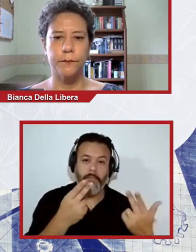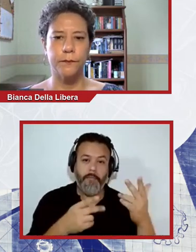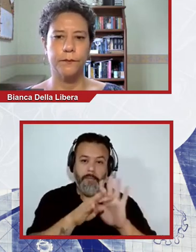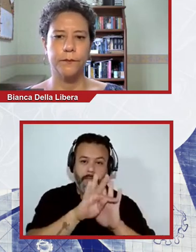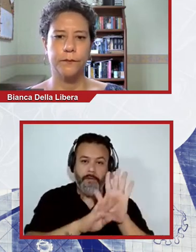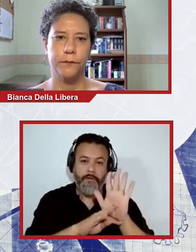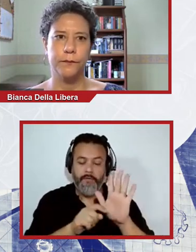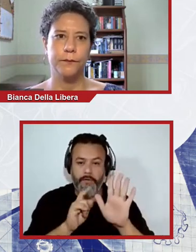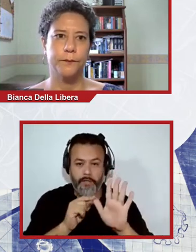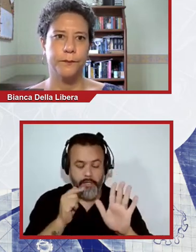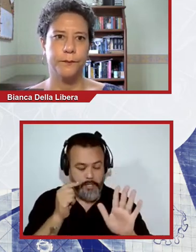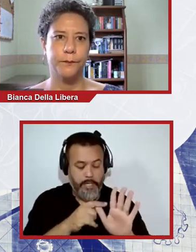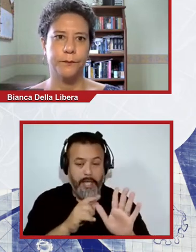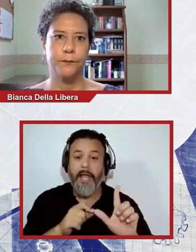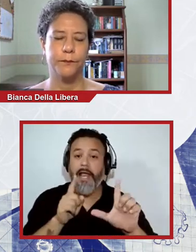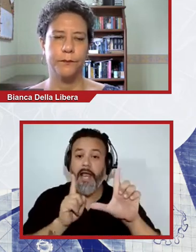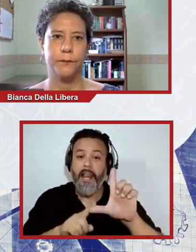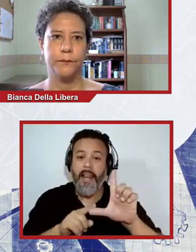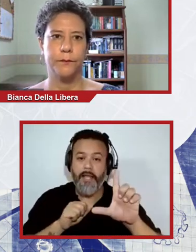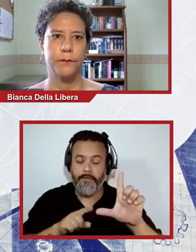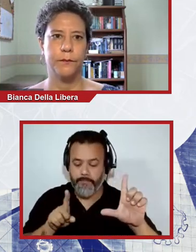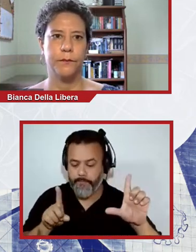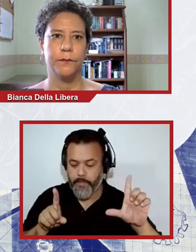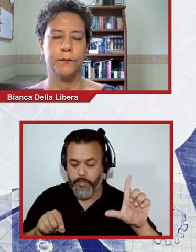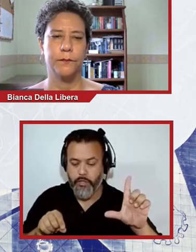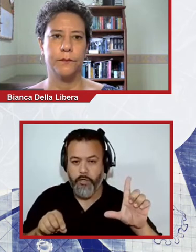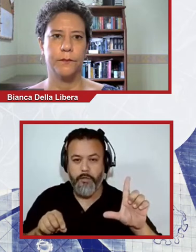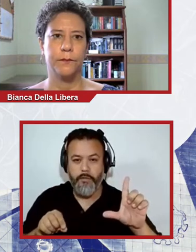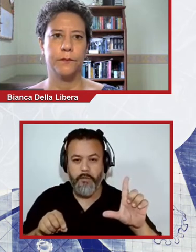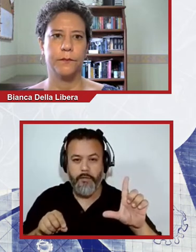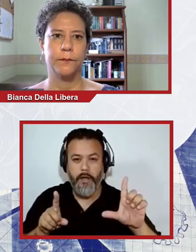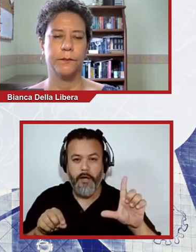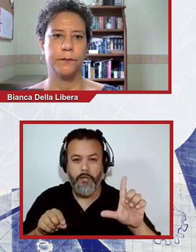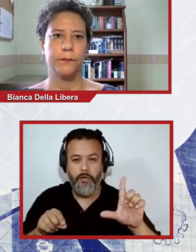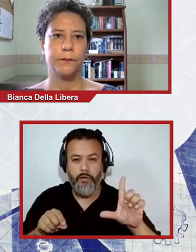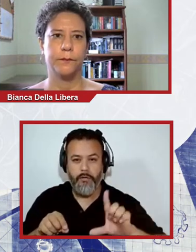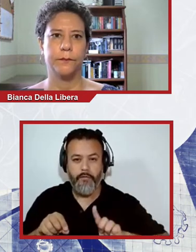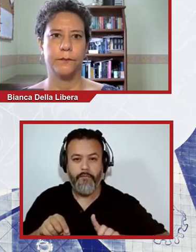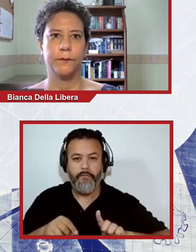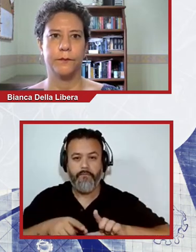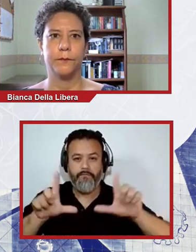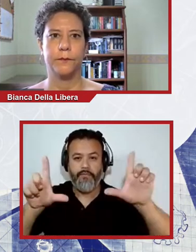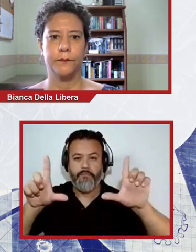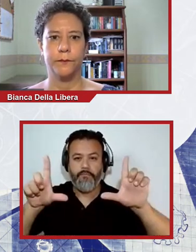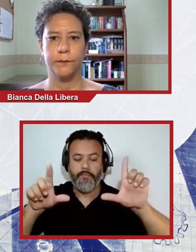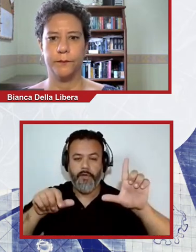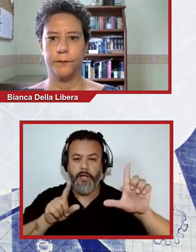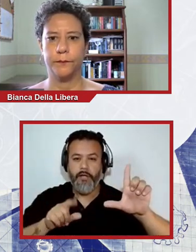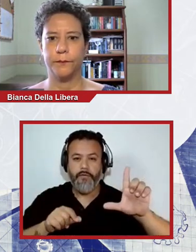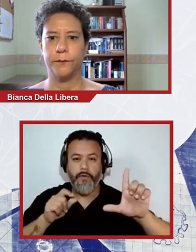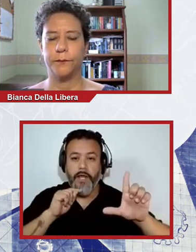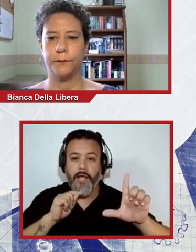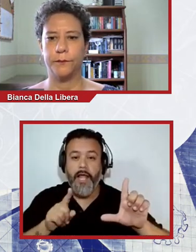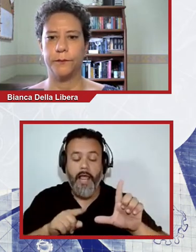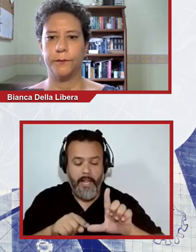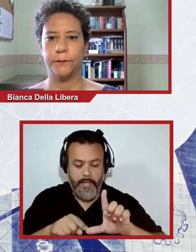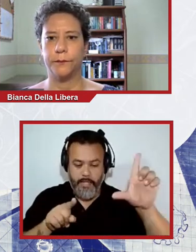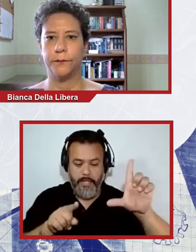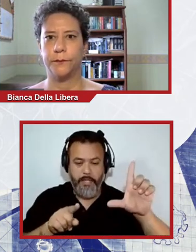você apertasse, ele, além de desenhar na tela a letra, ele também sonorizasse a